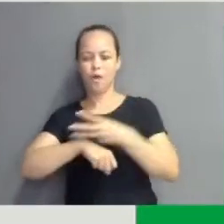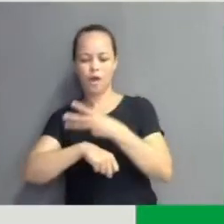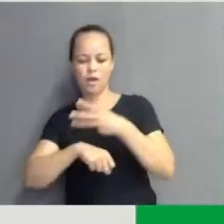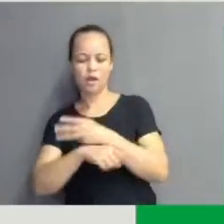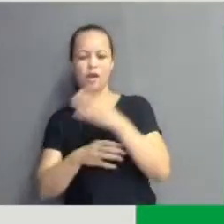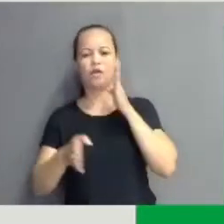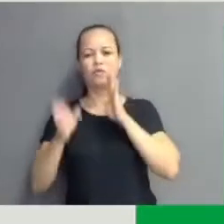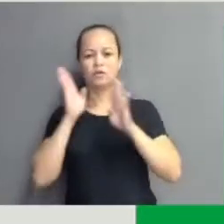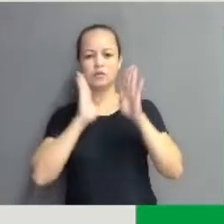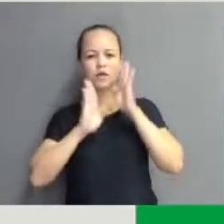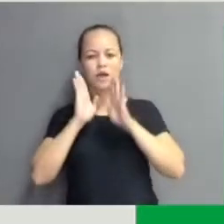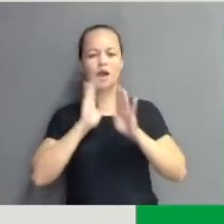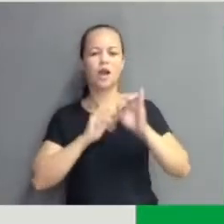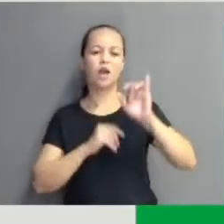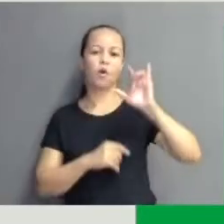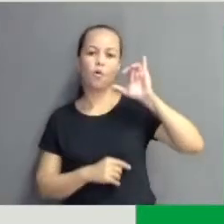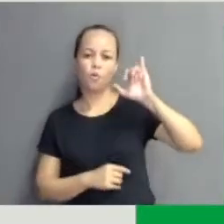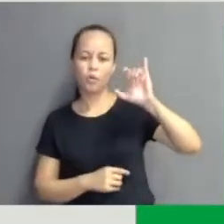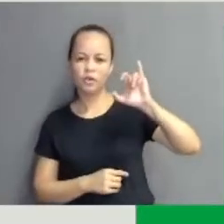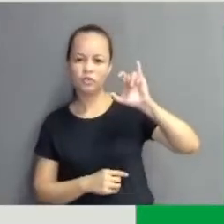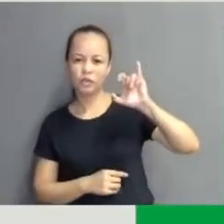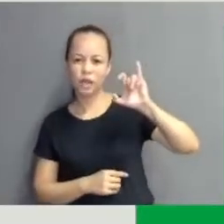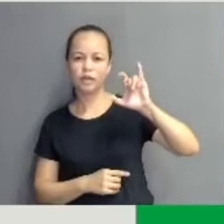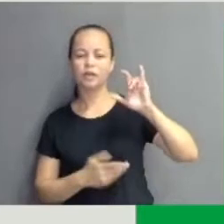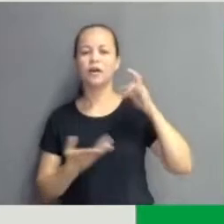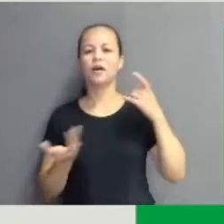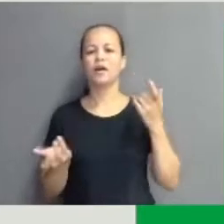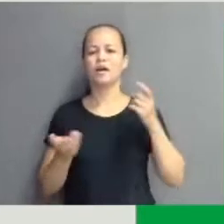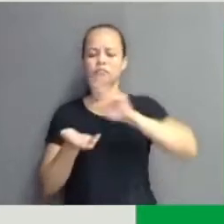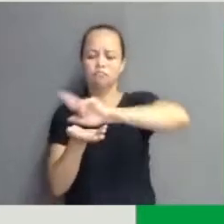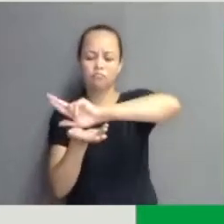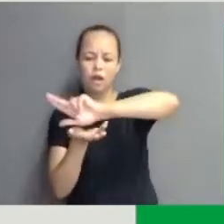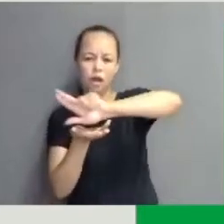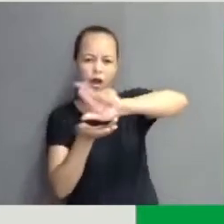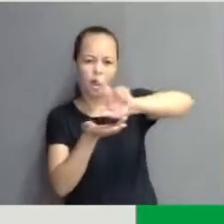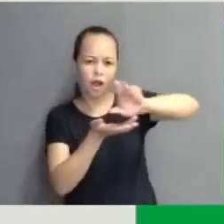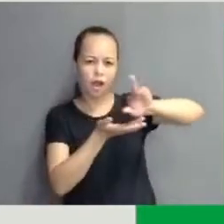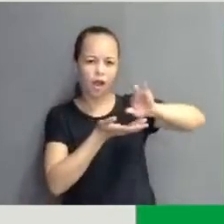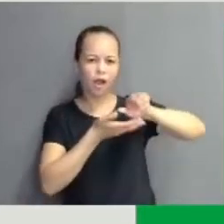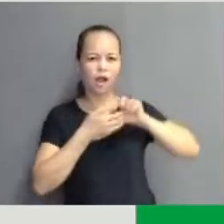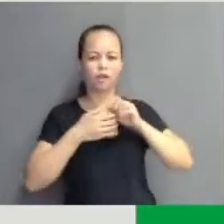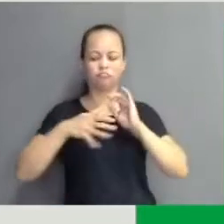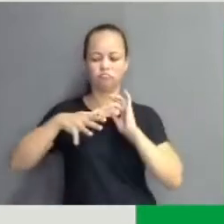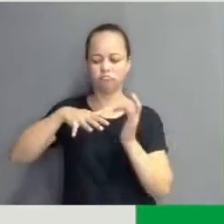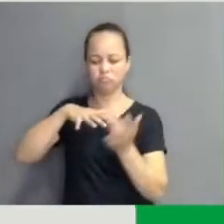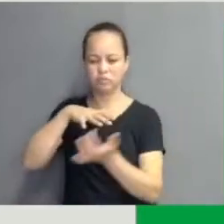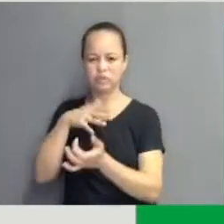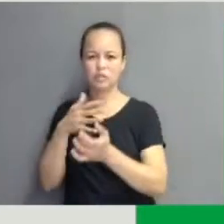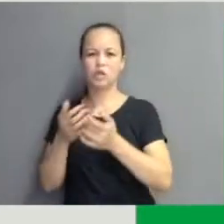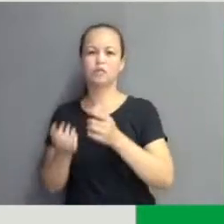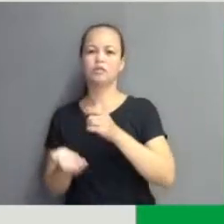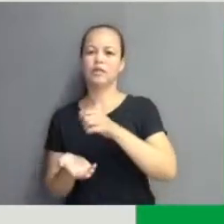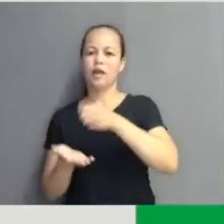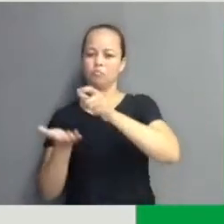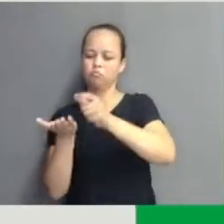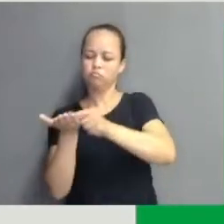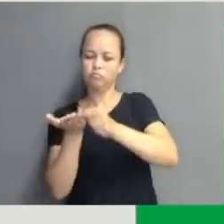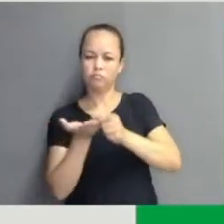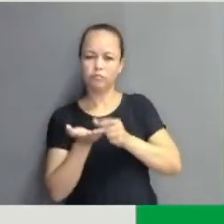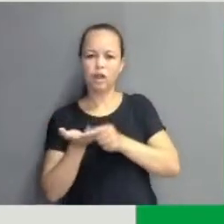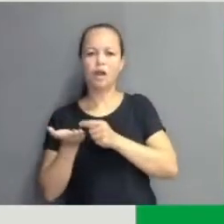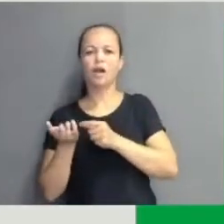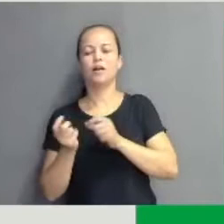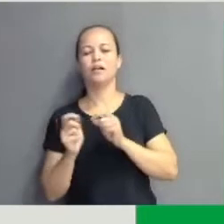o Instagram e diversas redes sociais que você utiliza para se comunicar